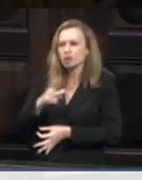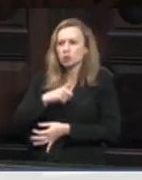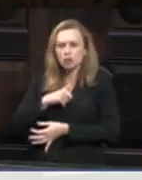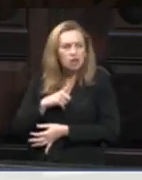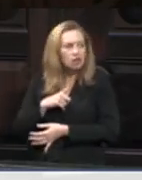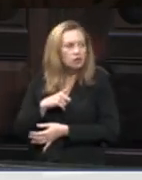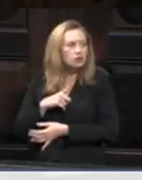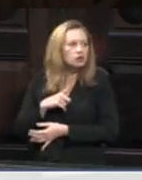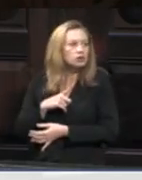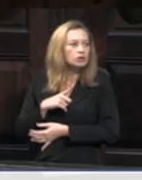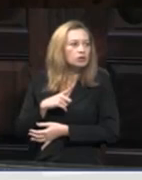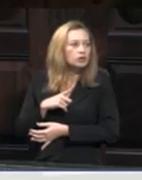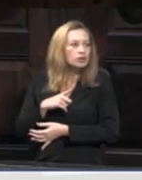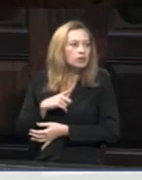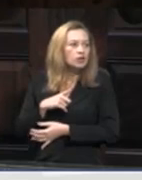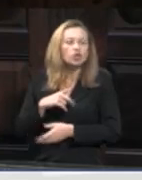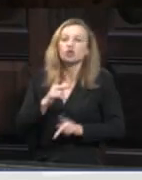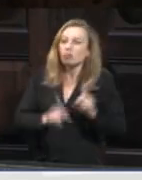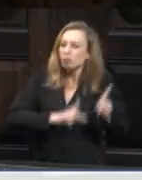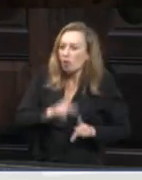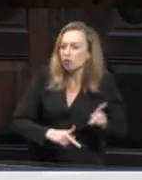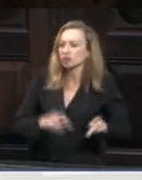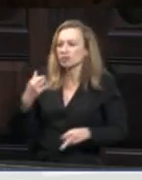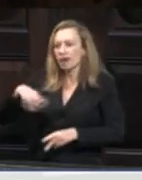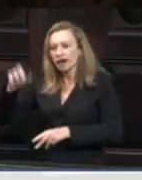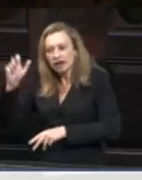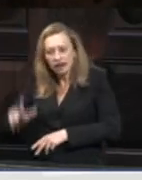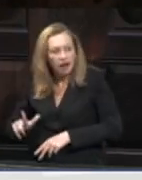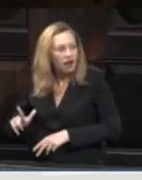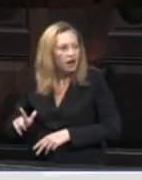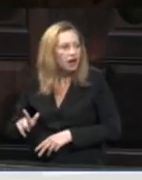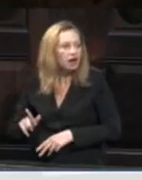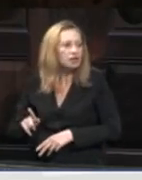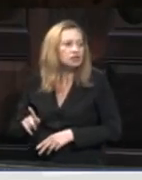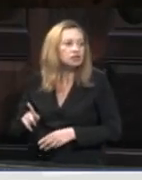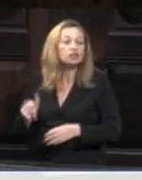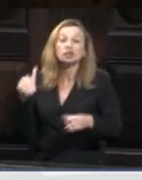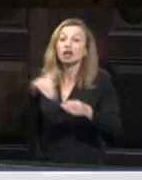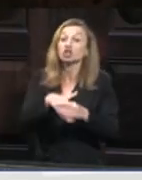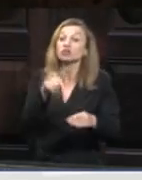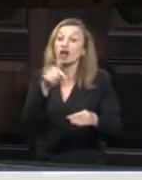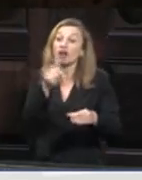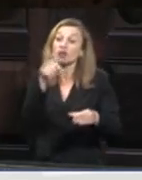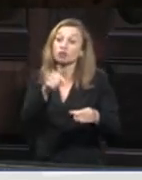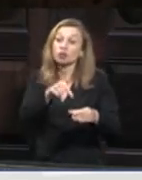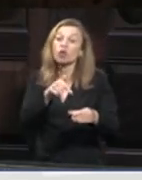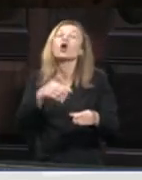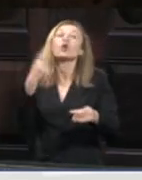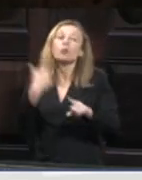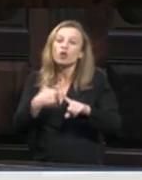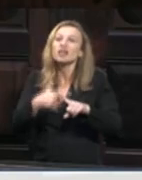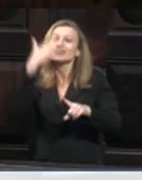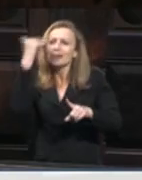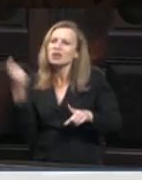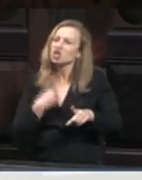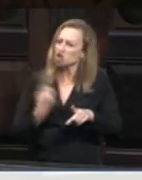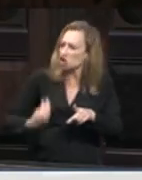quero agradecer, eu tenho certeza que a população de Maricá me correspondeu nas urnas, porque sabia que nós íamos estar